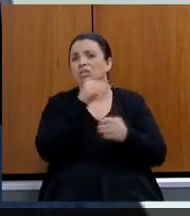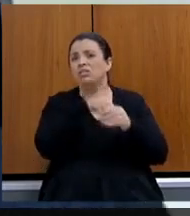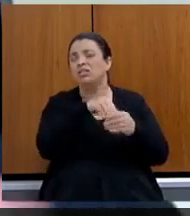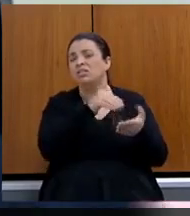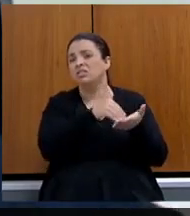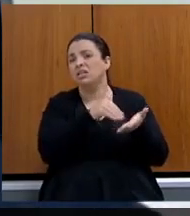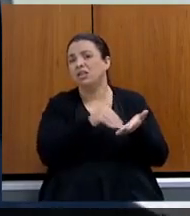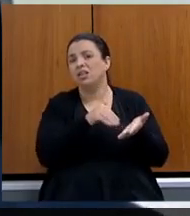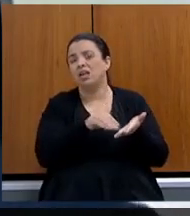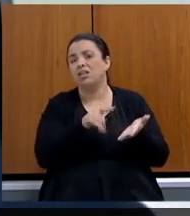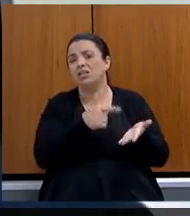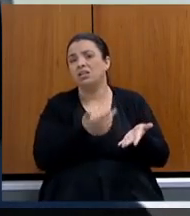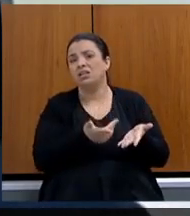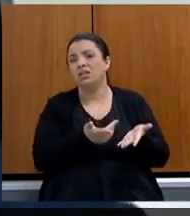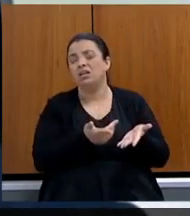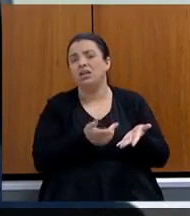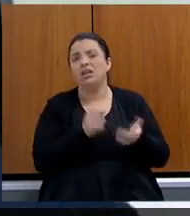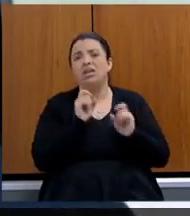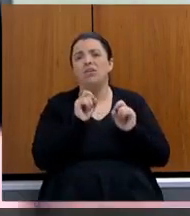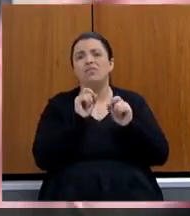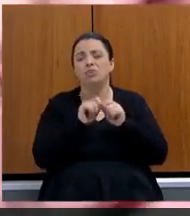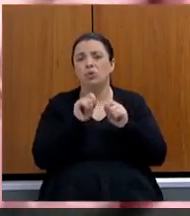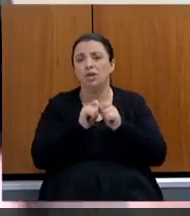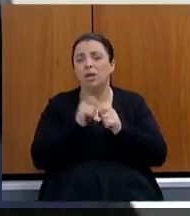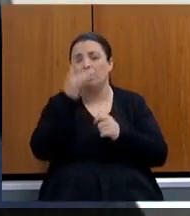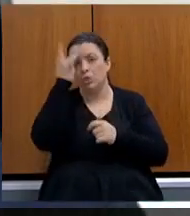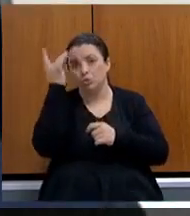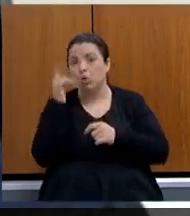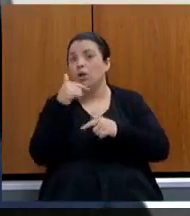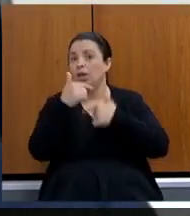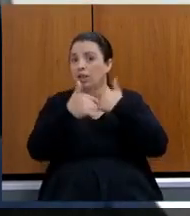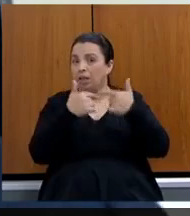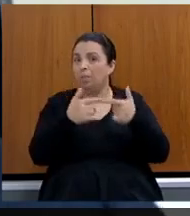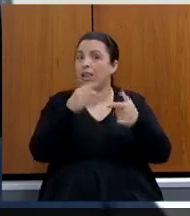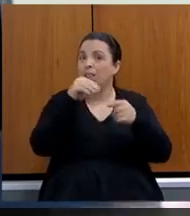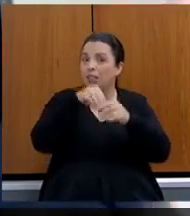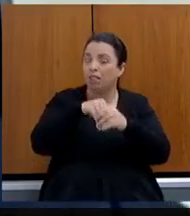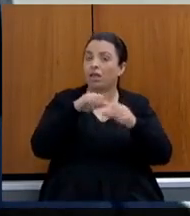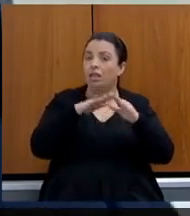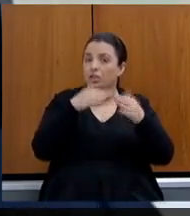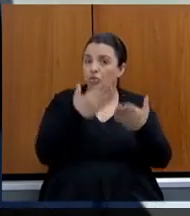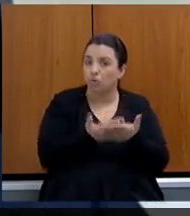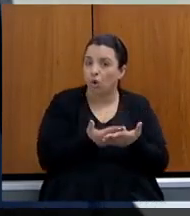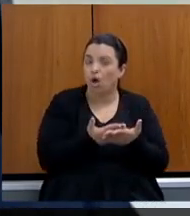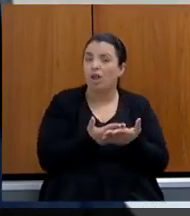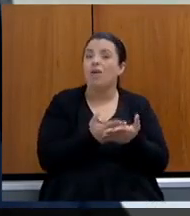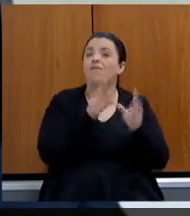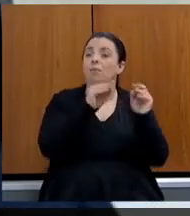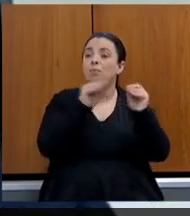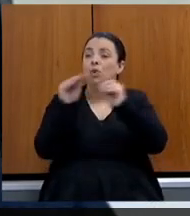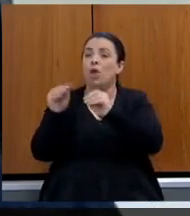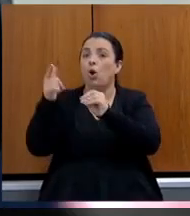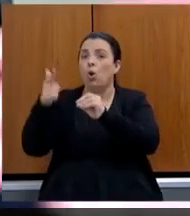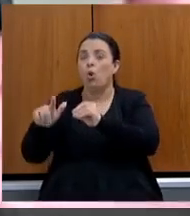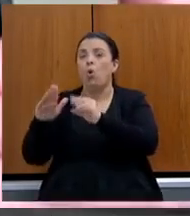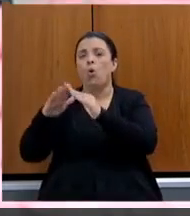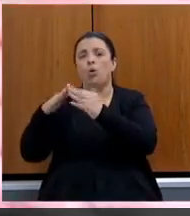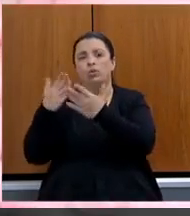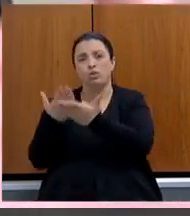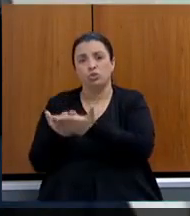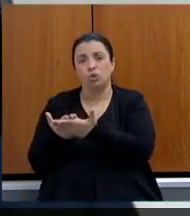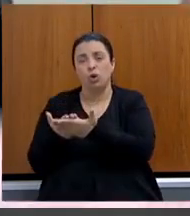vai retirar os trabalhadores dentro do cartão daquelas escola mas eu estou transferidos para outros bancos